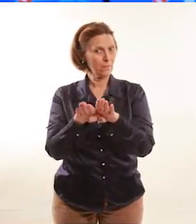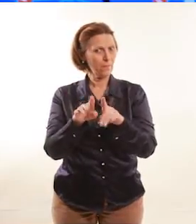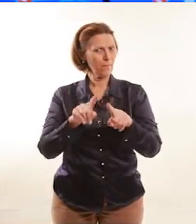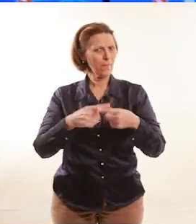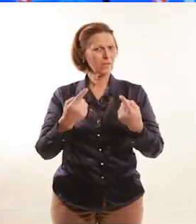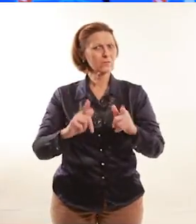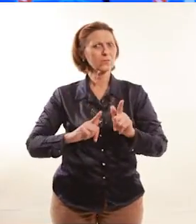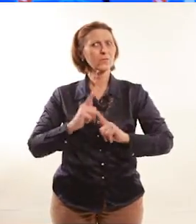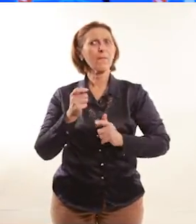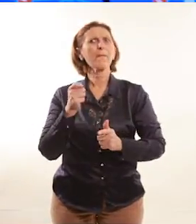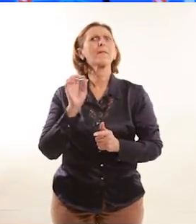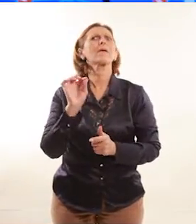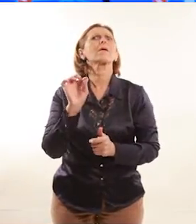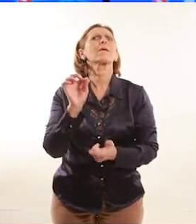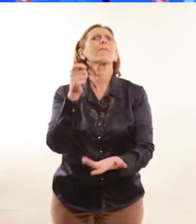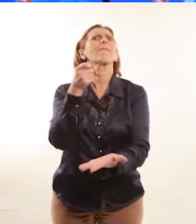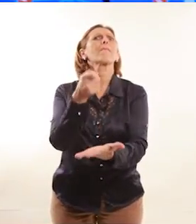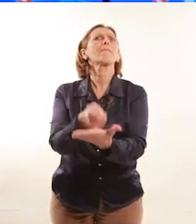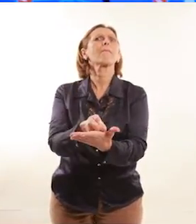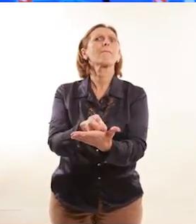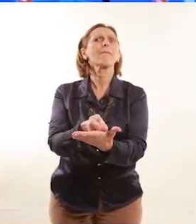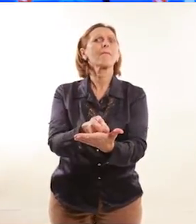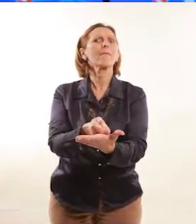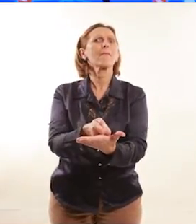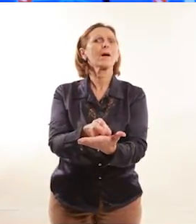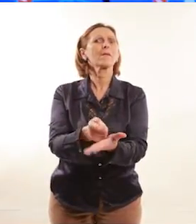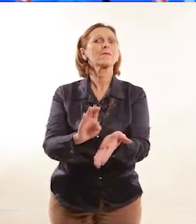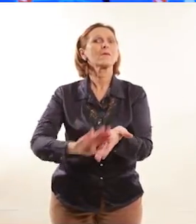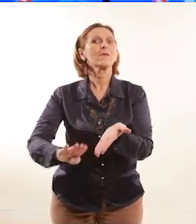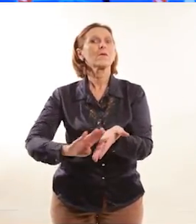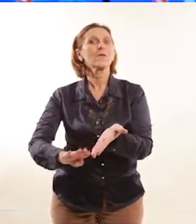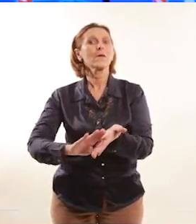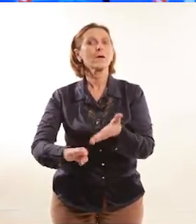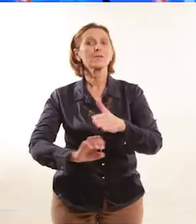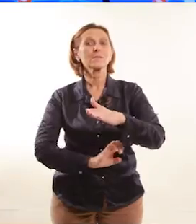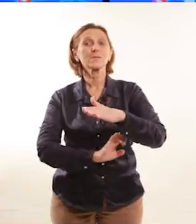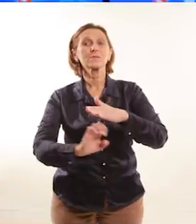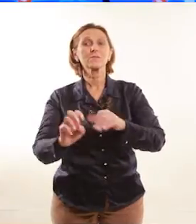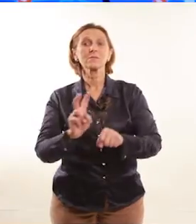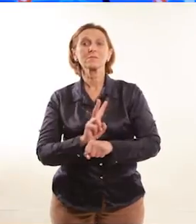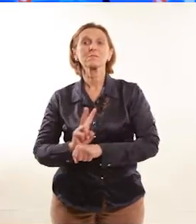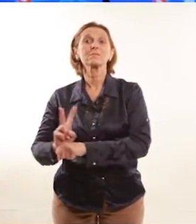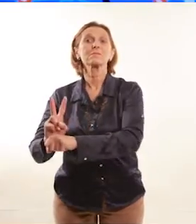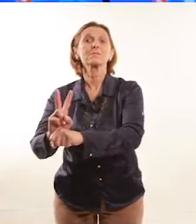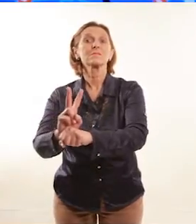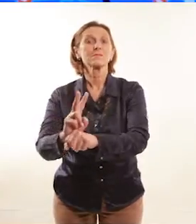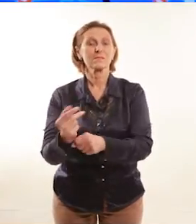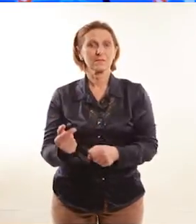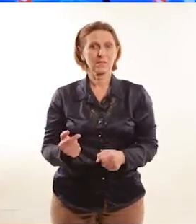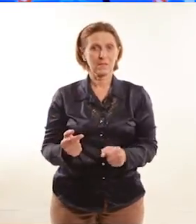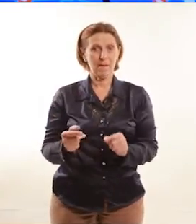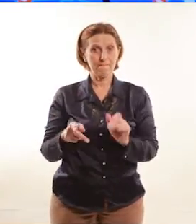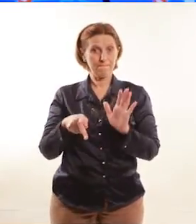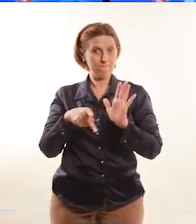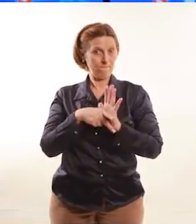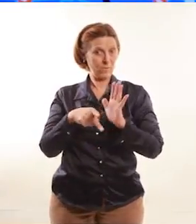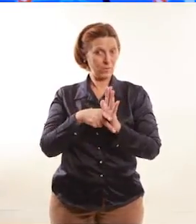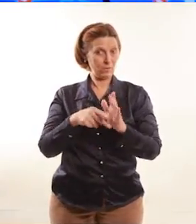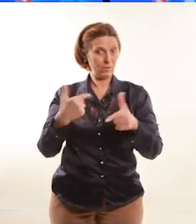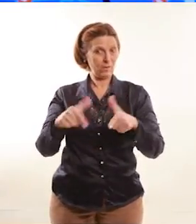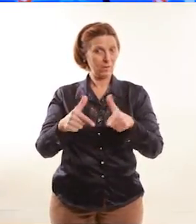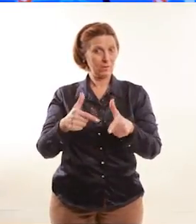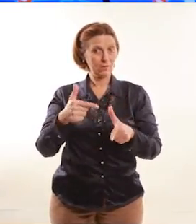gestor pergunta, mas e quem paga essa conta de toda essa estruturação desse sistema de vigilância? Bom, a portaria que